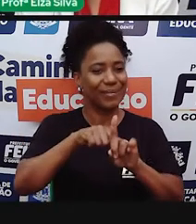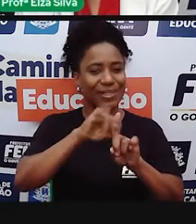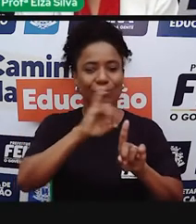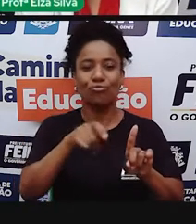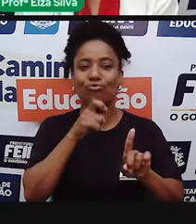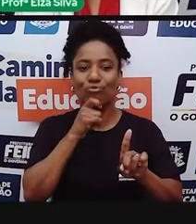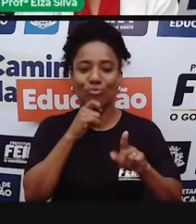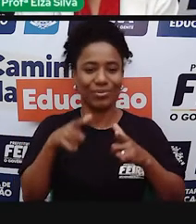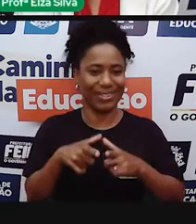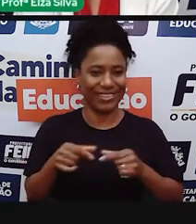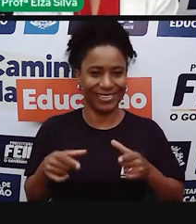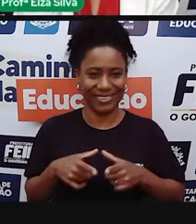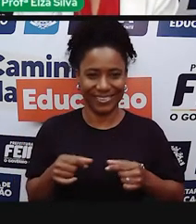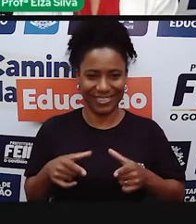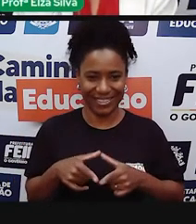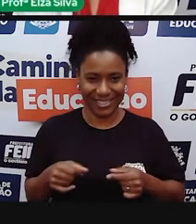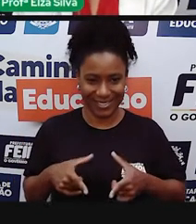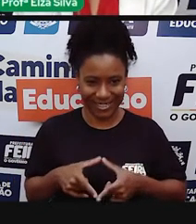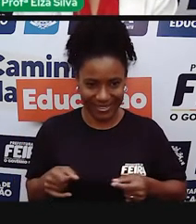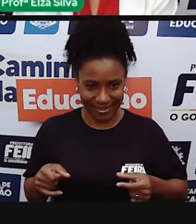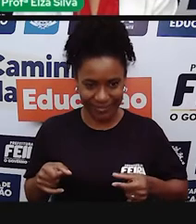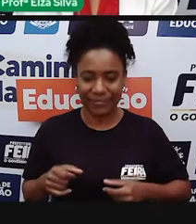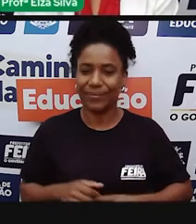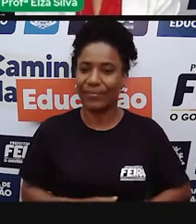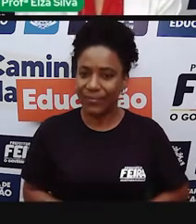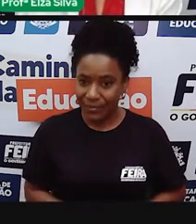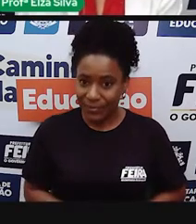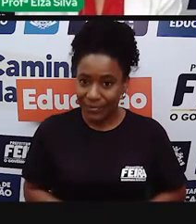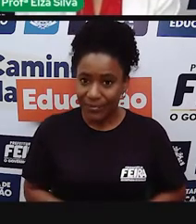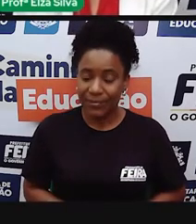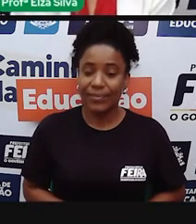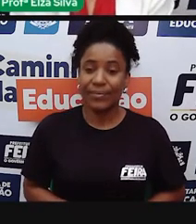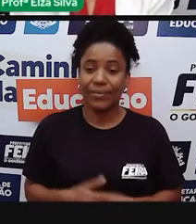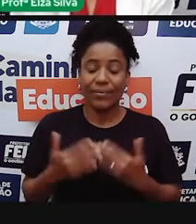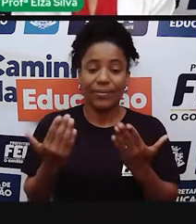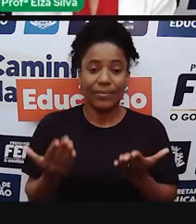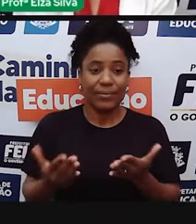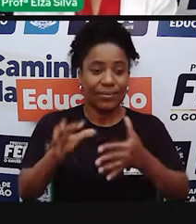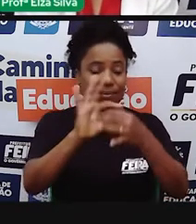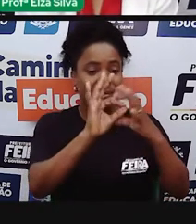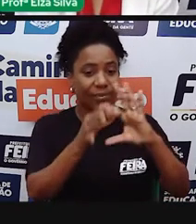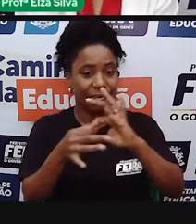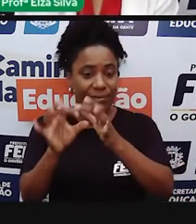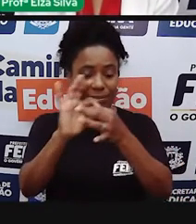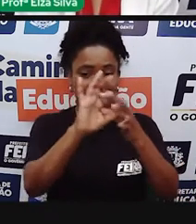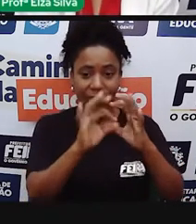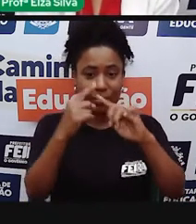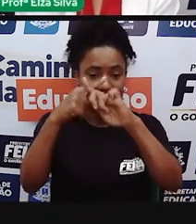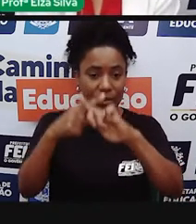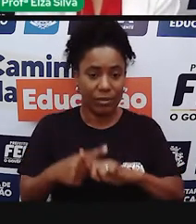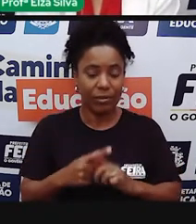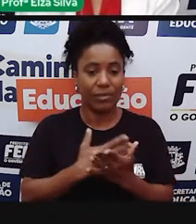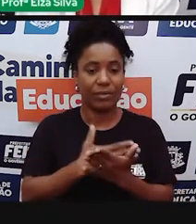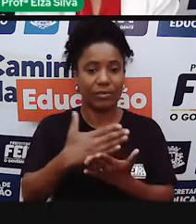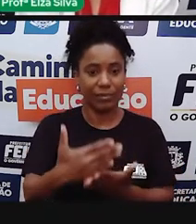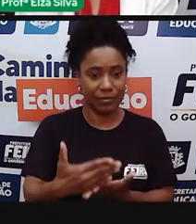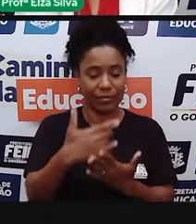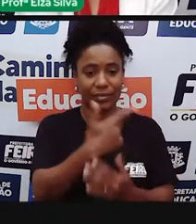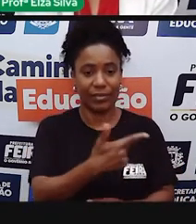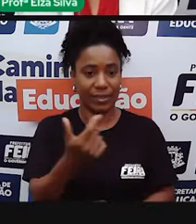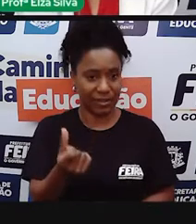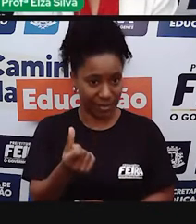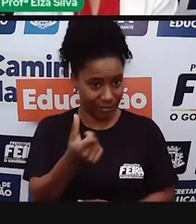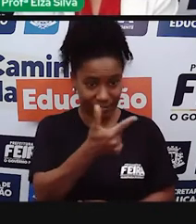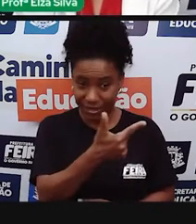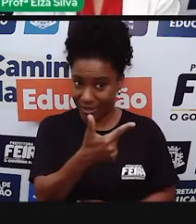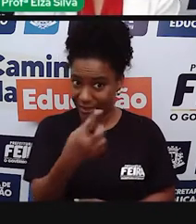Japão. Os Jogos Olímpicos, eles começarão em 23 de julho e terminarão em 8 de